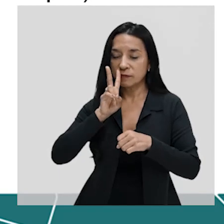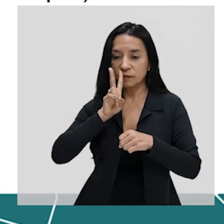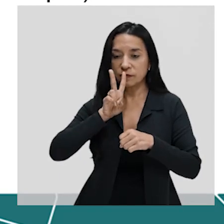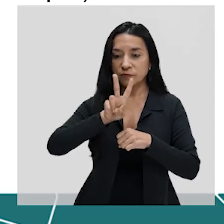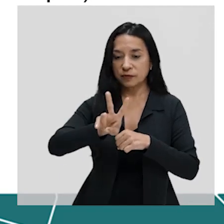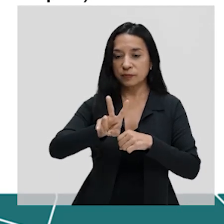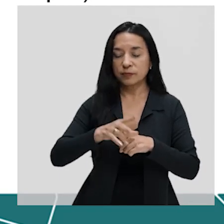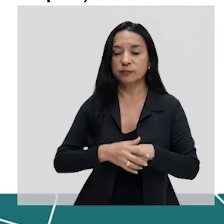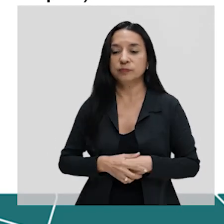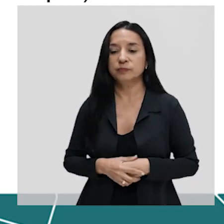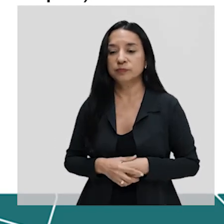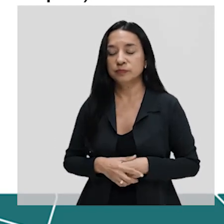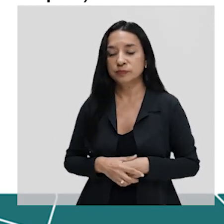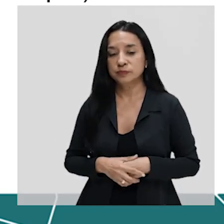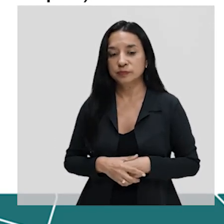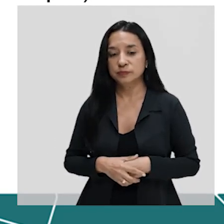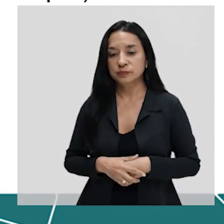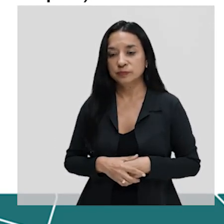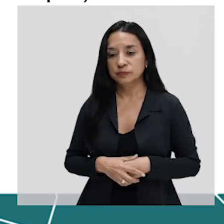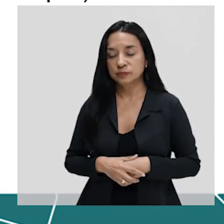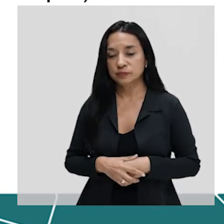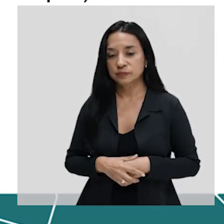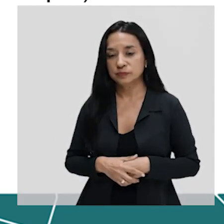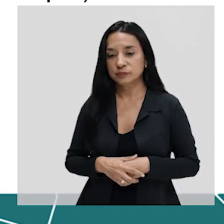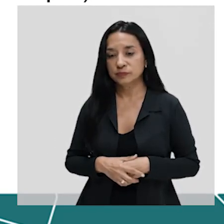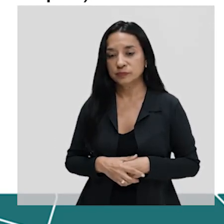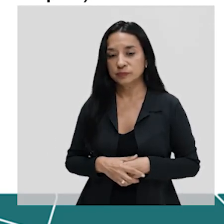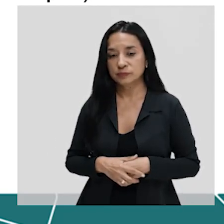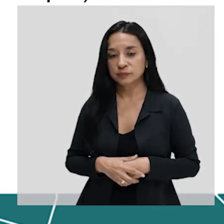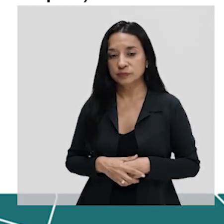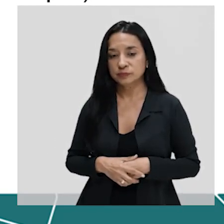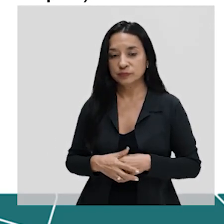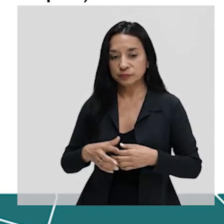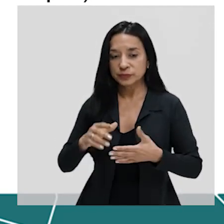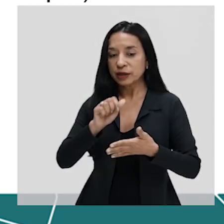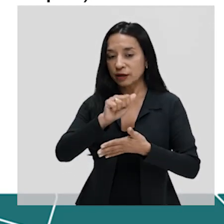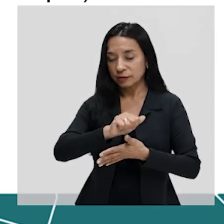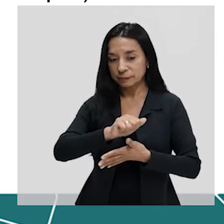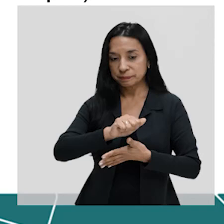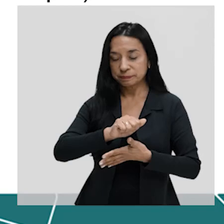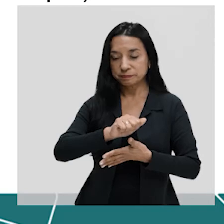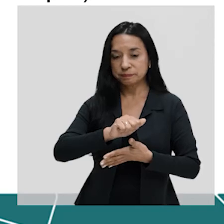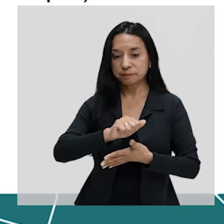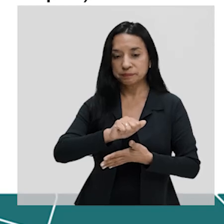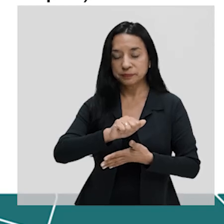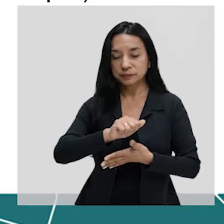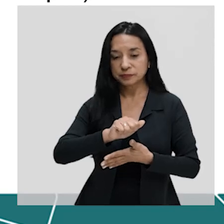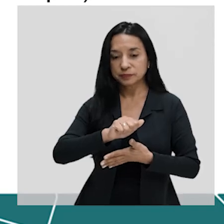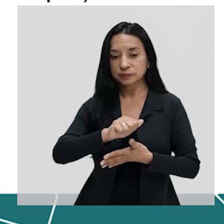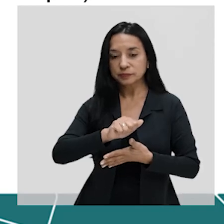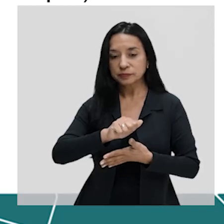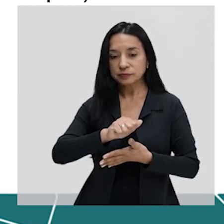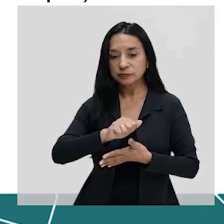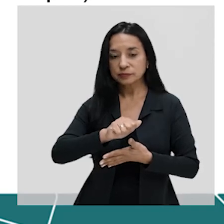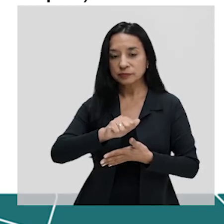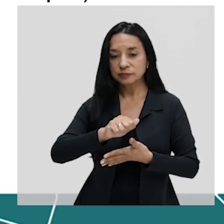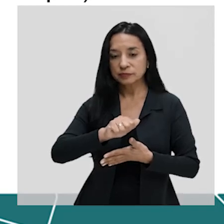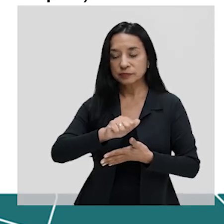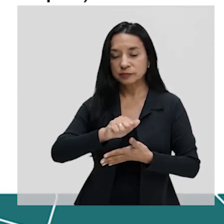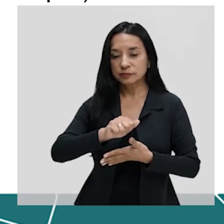o verbo é reaver, os livros nunca mais os emprestarei. Os alienados sempre